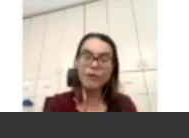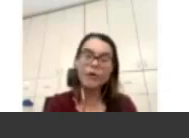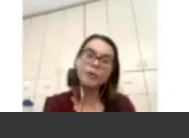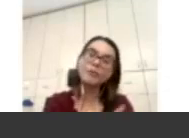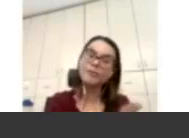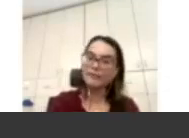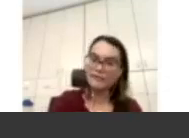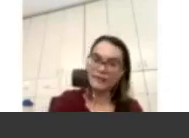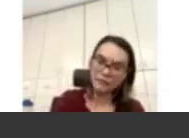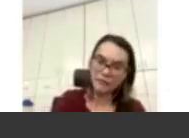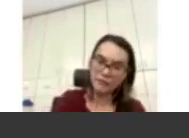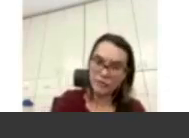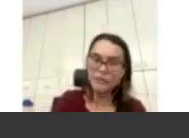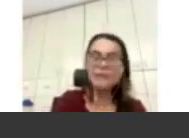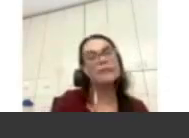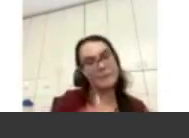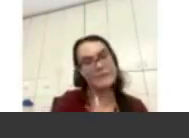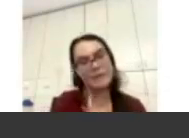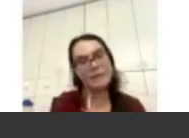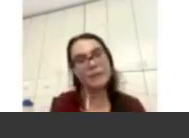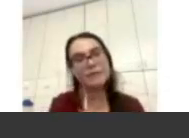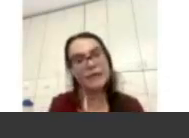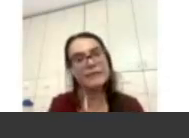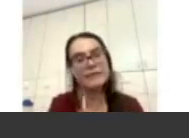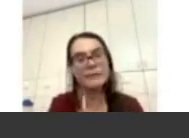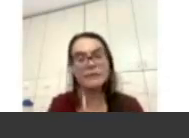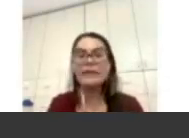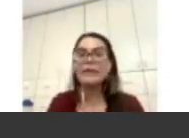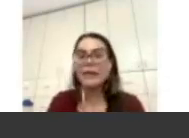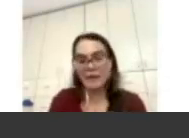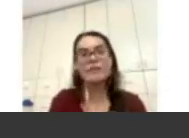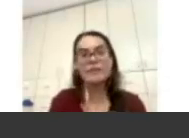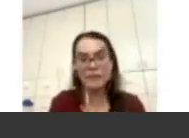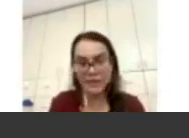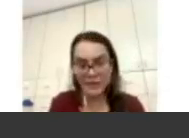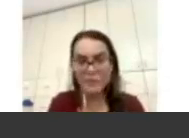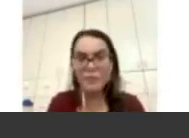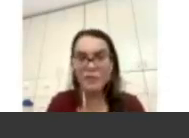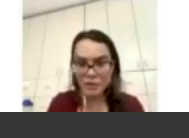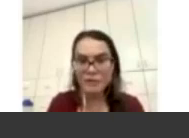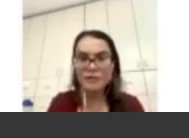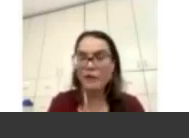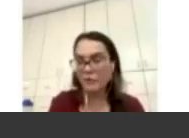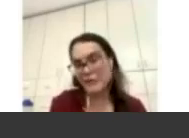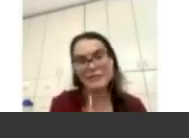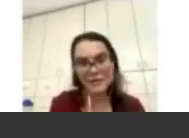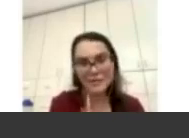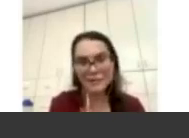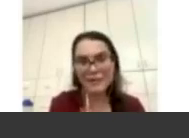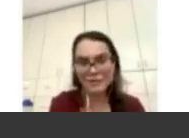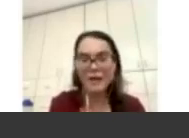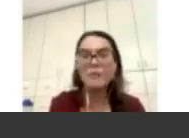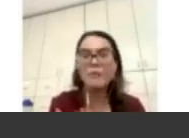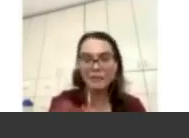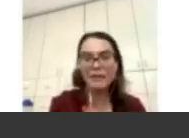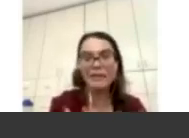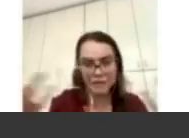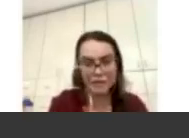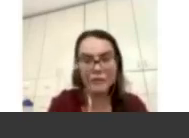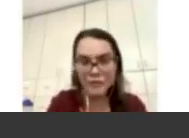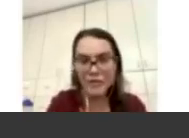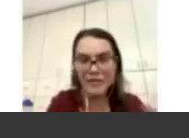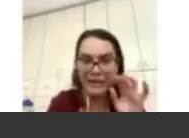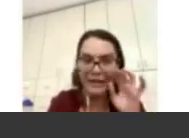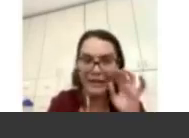saúde que foram encontradas na África do Sul também seriam encontradas aqui, que era, inclusive, esse o objetivo da Universidade da Cidade do Cabo, quando ela